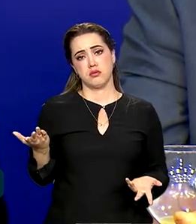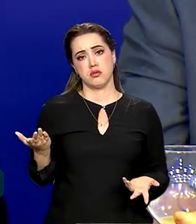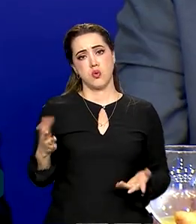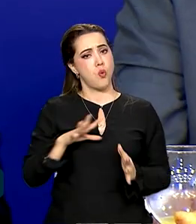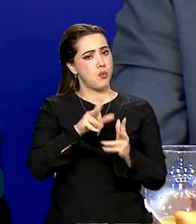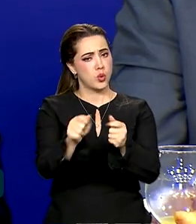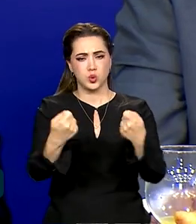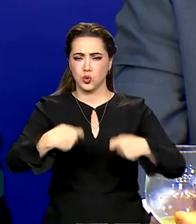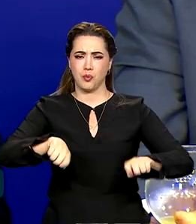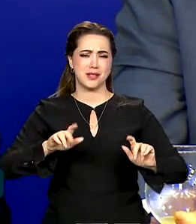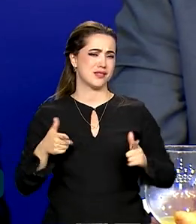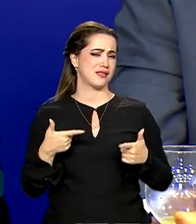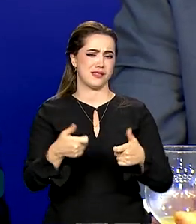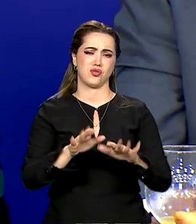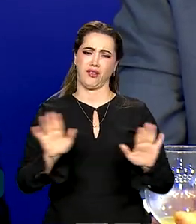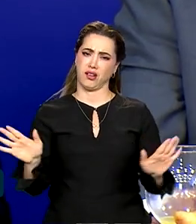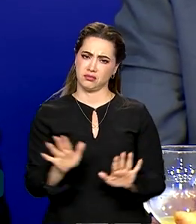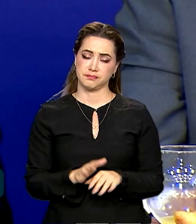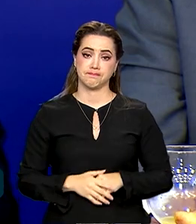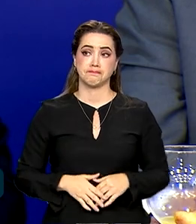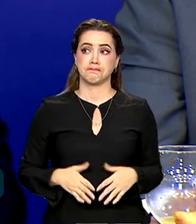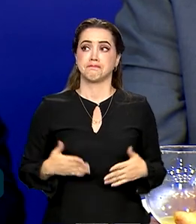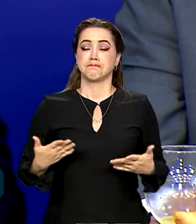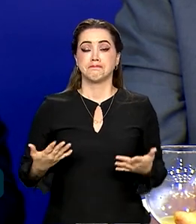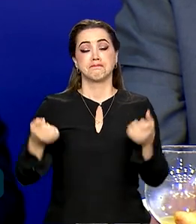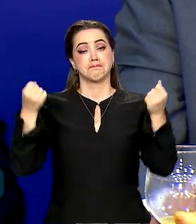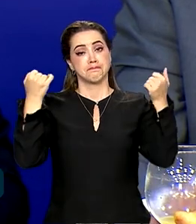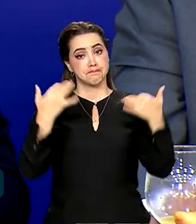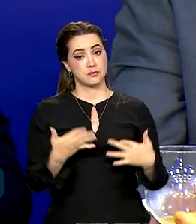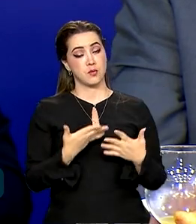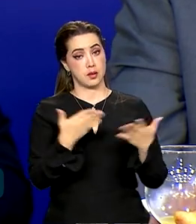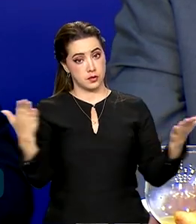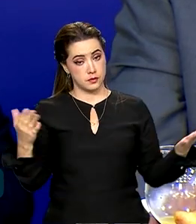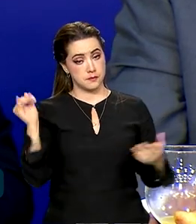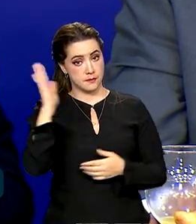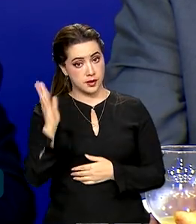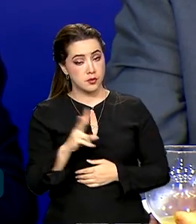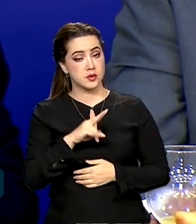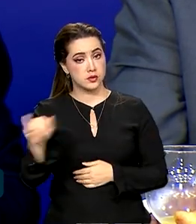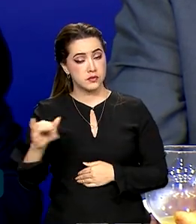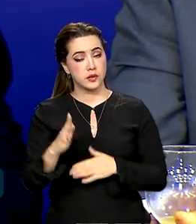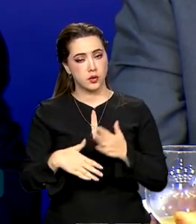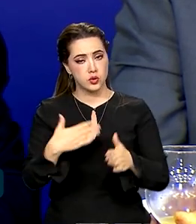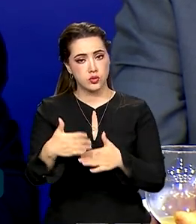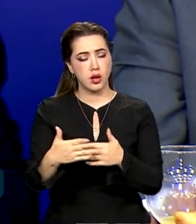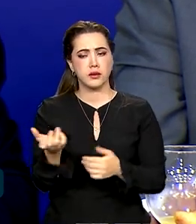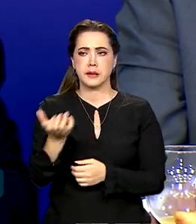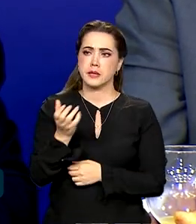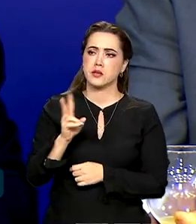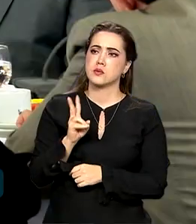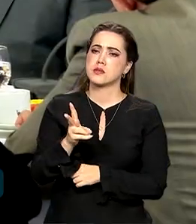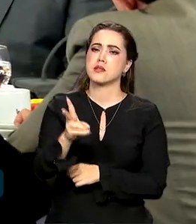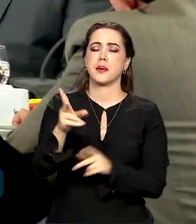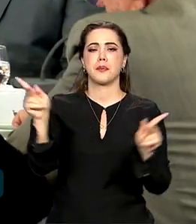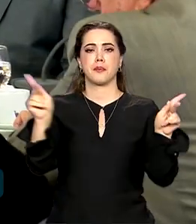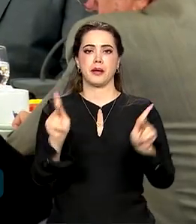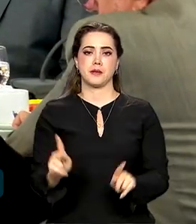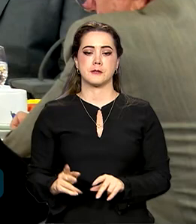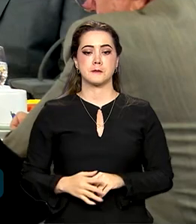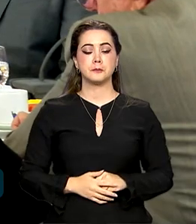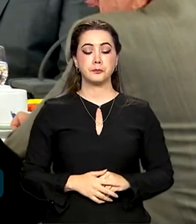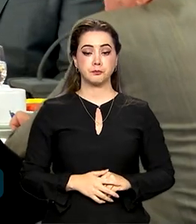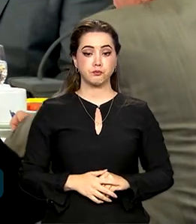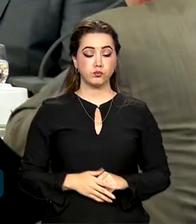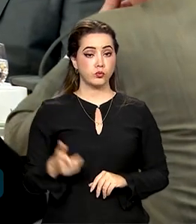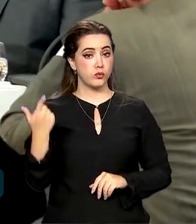de guerra. Dito isso, eu queria dizer para vocês que o Brasil vai continuar tentando buscar a paz. Outro anúncio